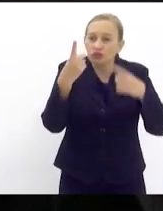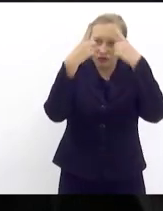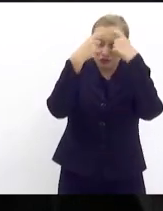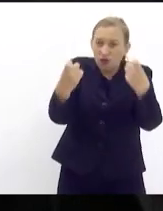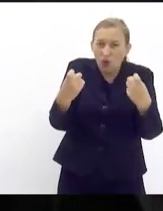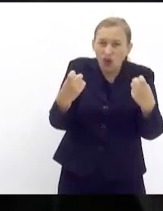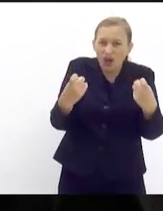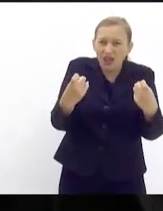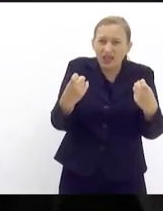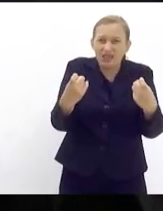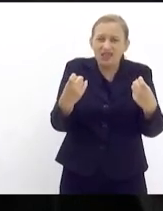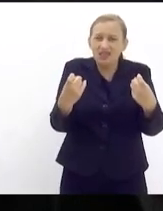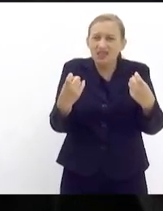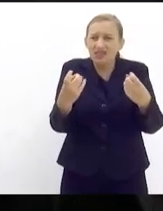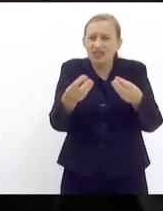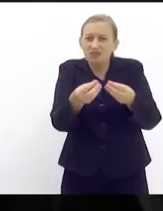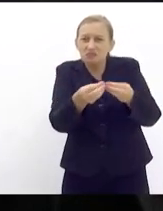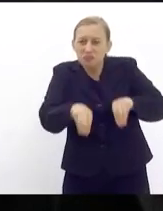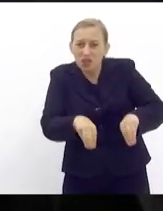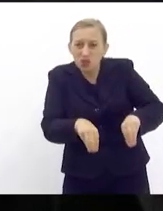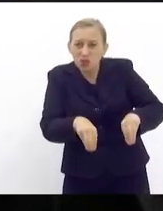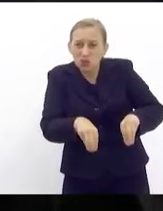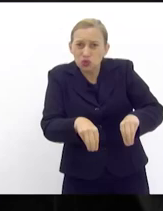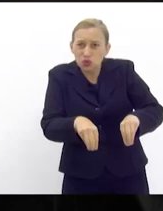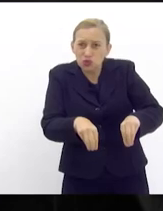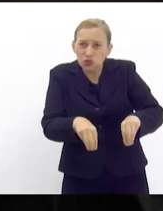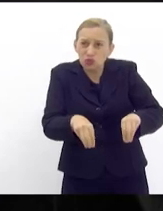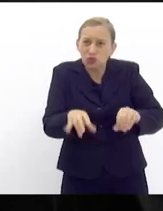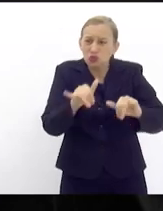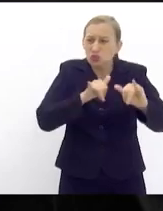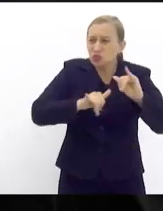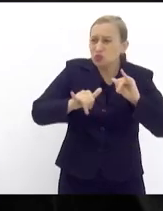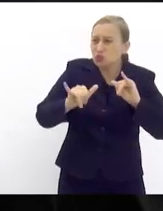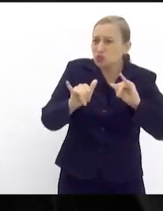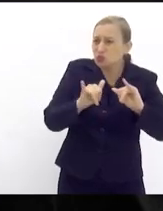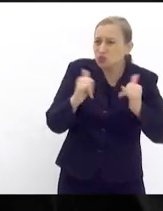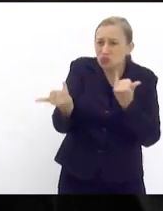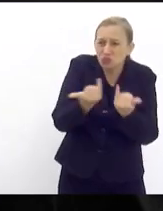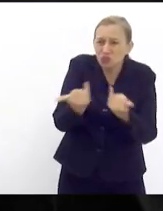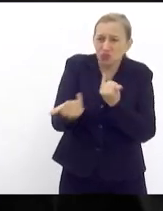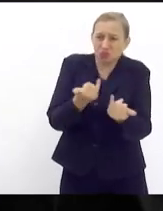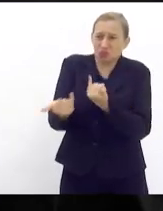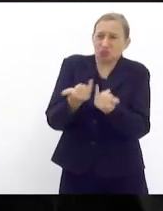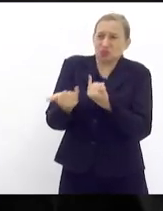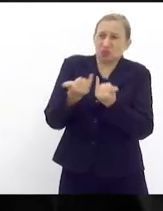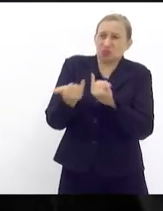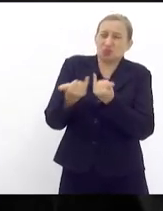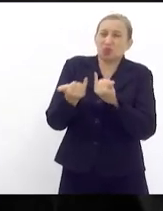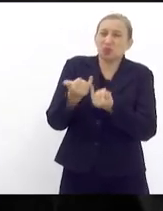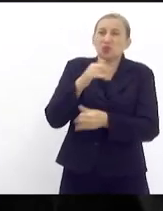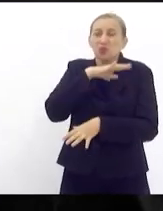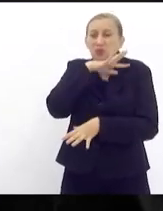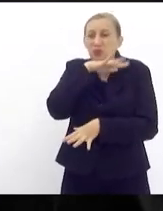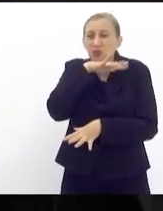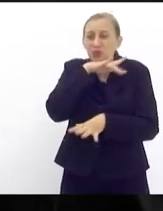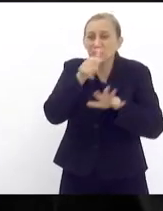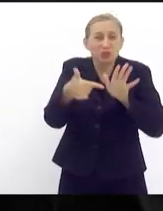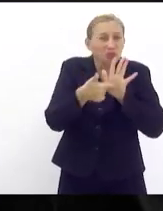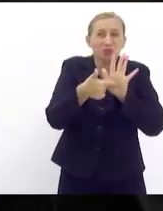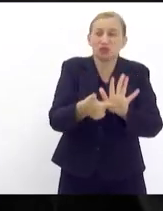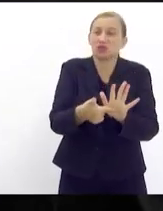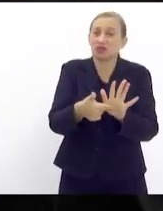de desgraças de Notícias trágicas que são transmitidas